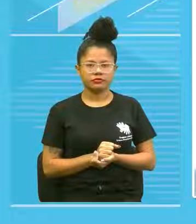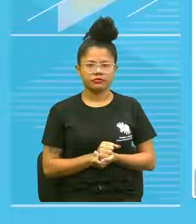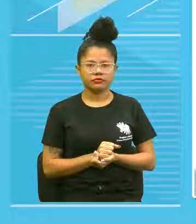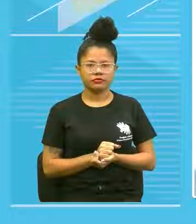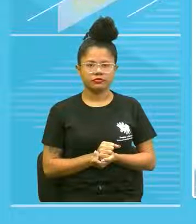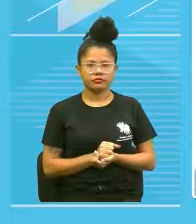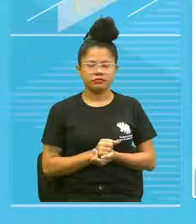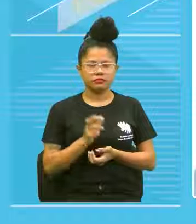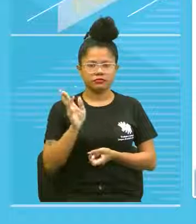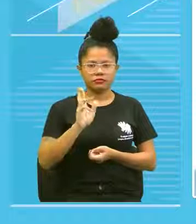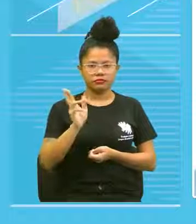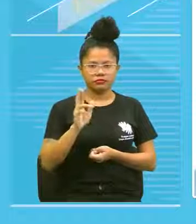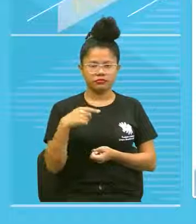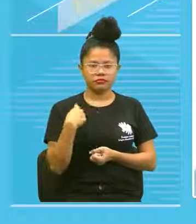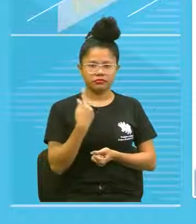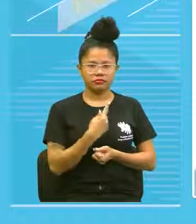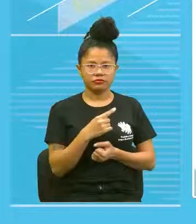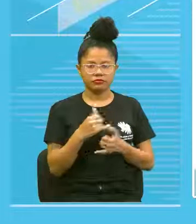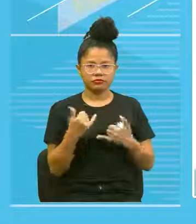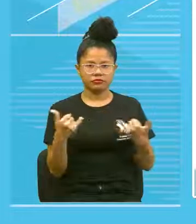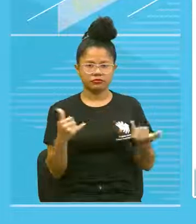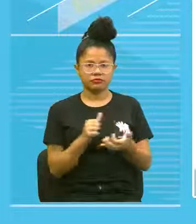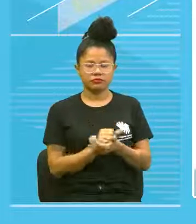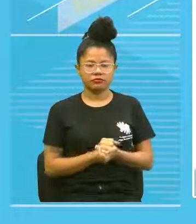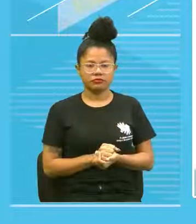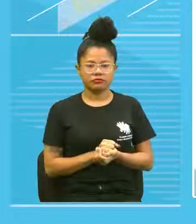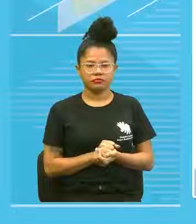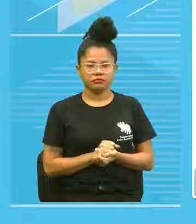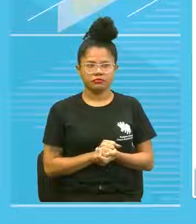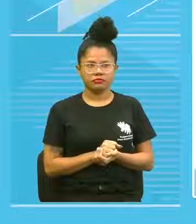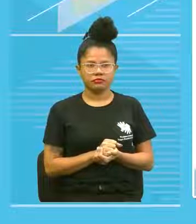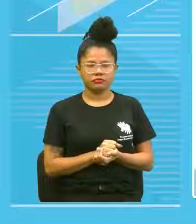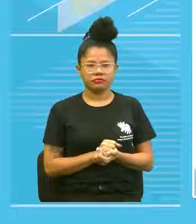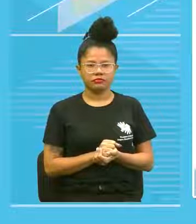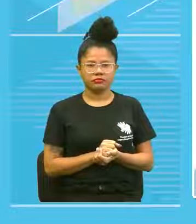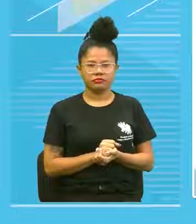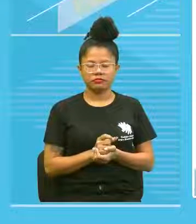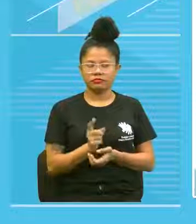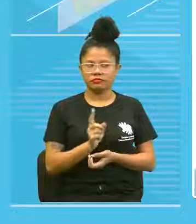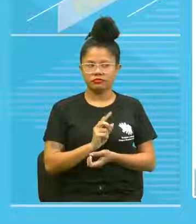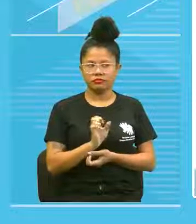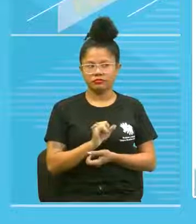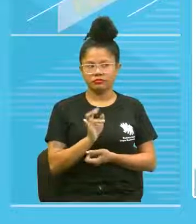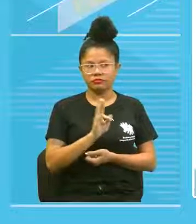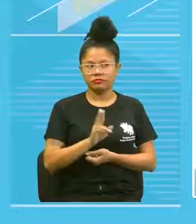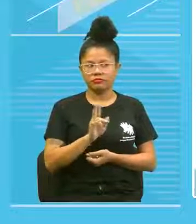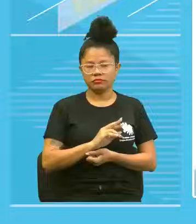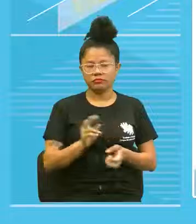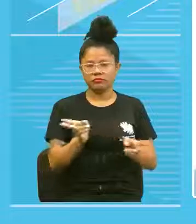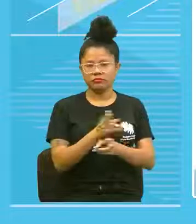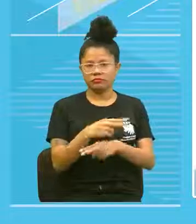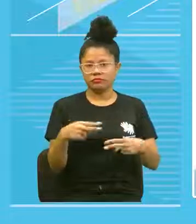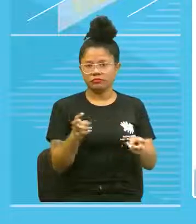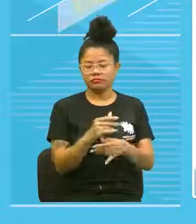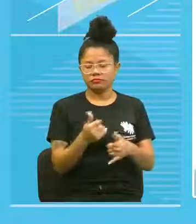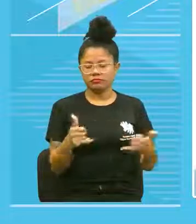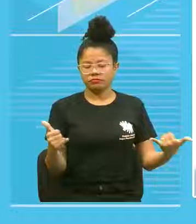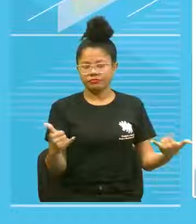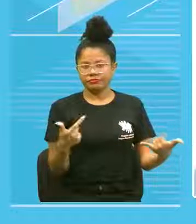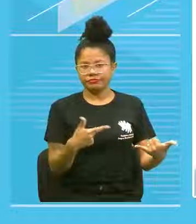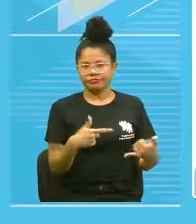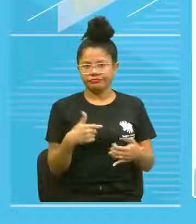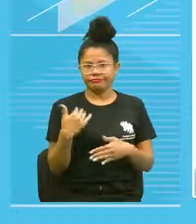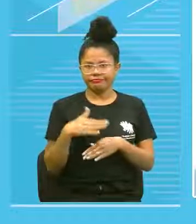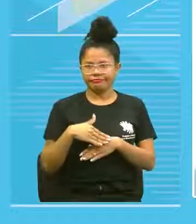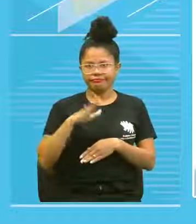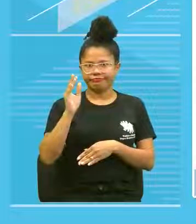é o preço da nossa energia não vai subir como ocorre a tarifa